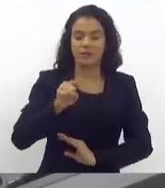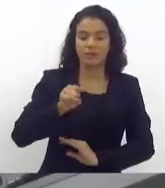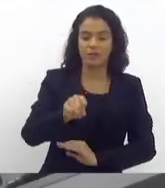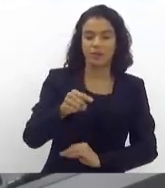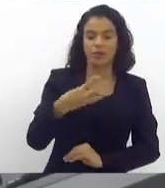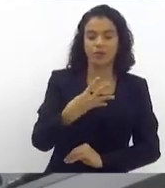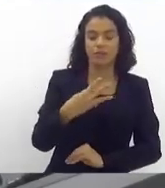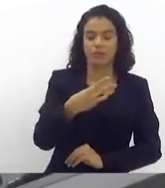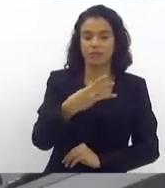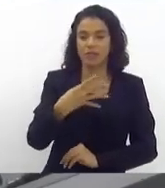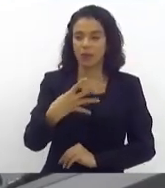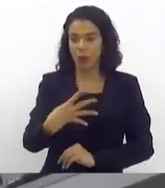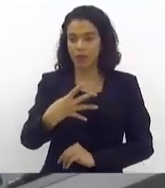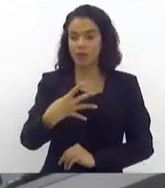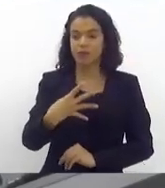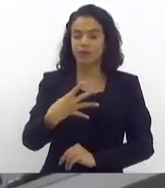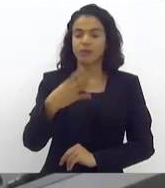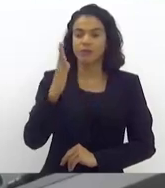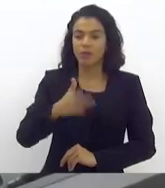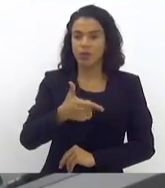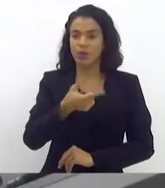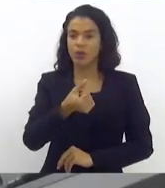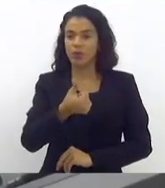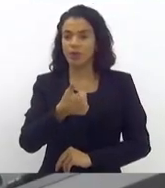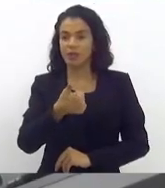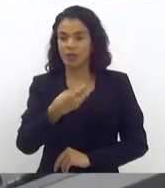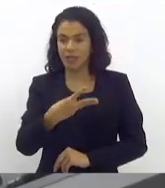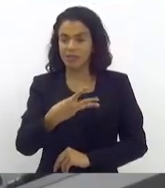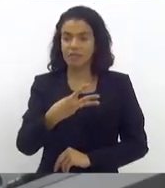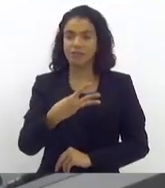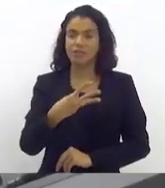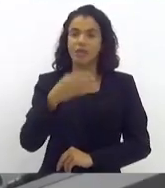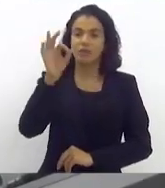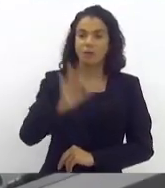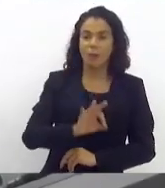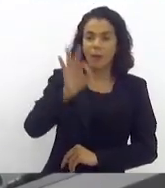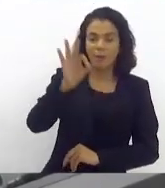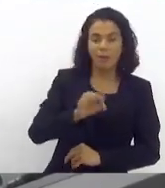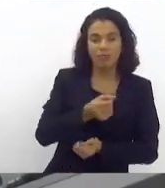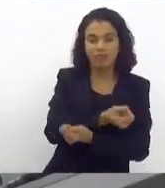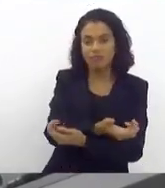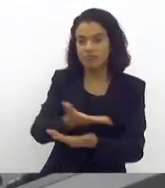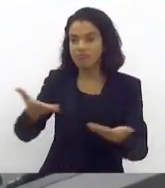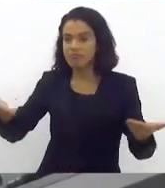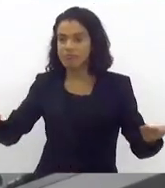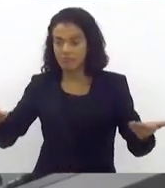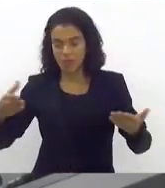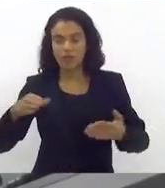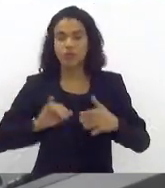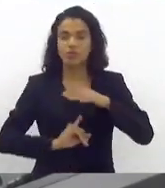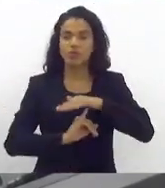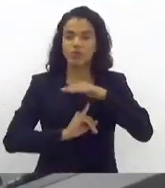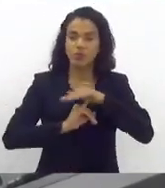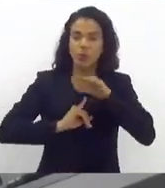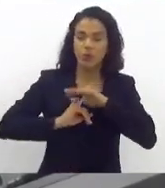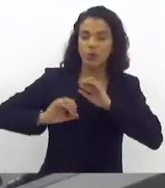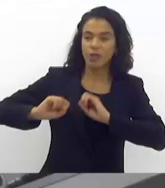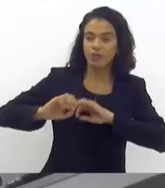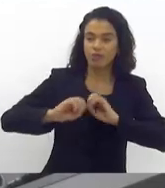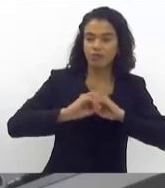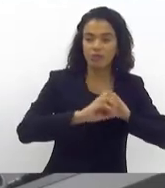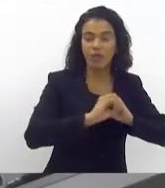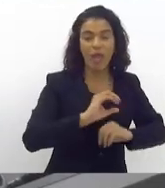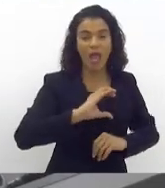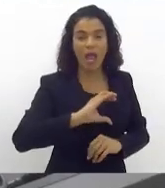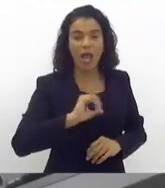6.434, de 15 de abril de 2013, para instituir cotas de ingresso no Instituto de Aplicação Fernando Rodrigues da Silva,